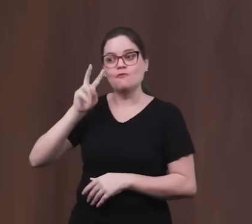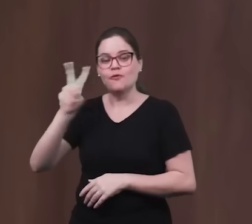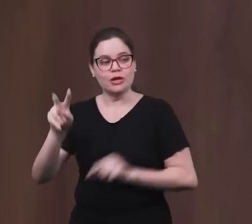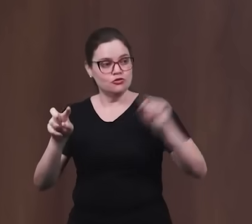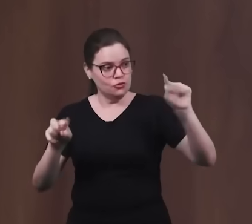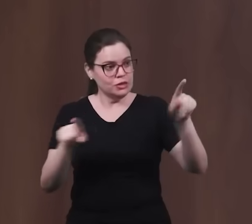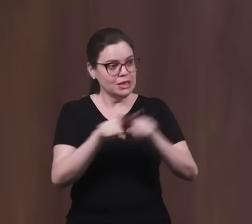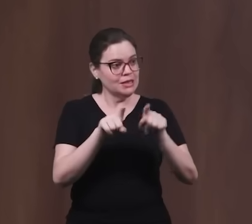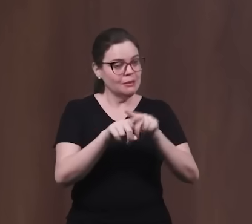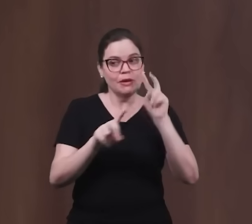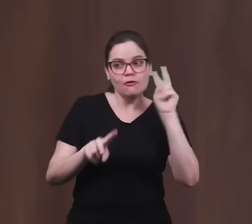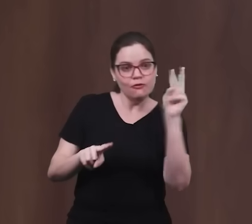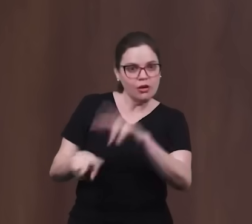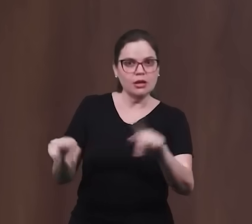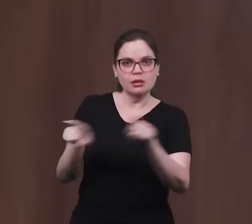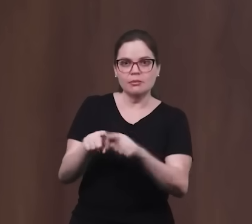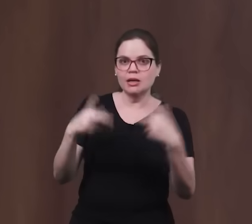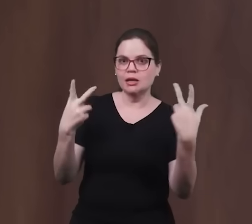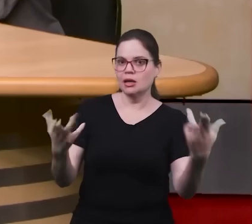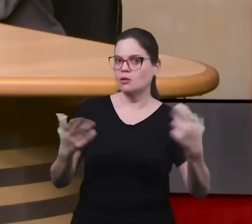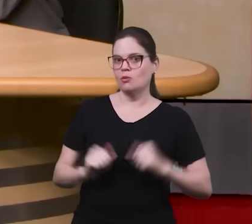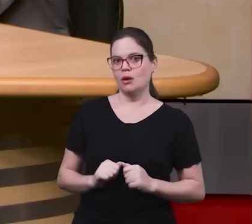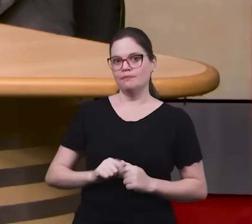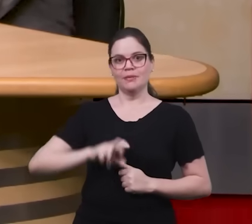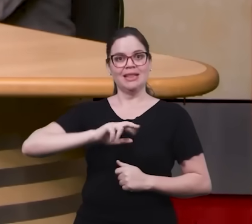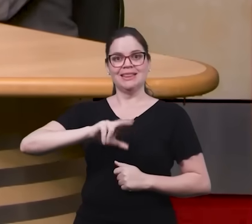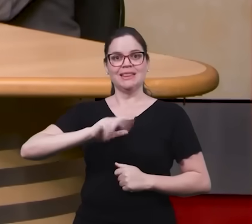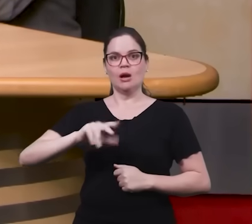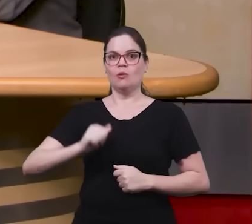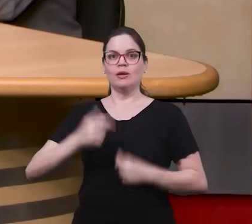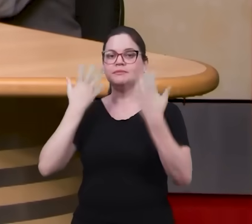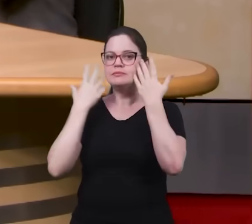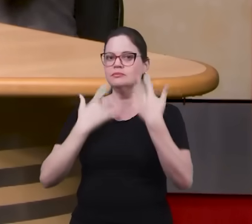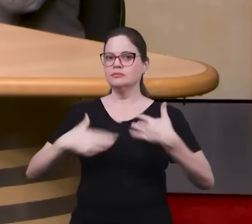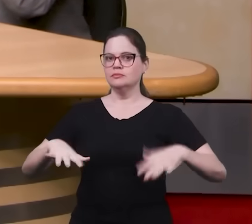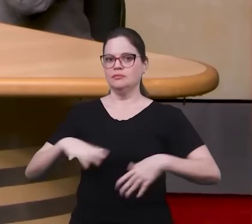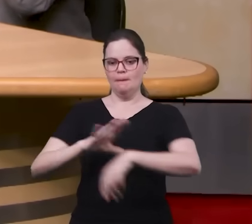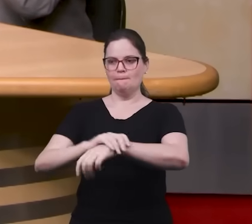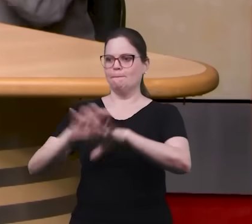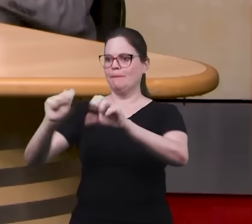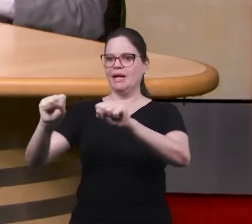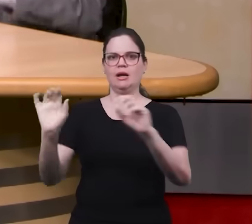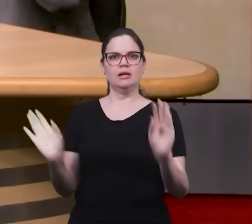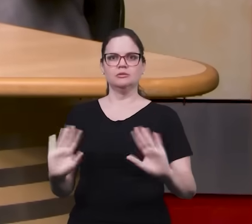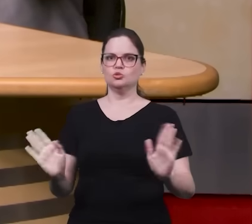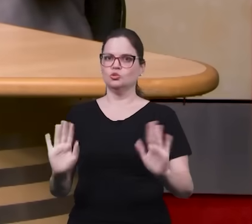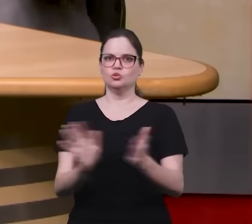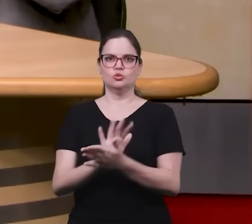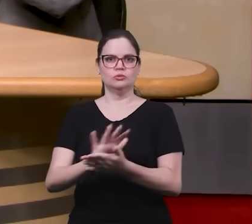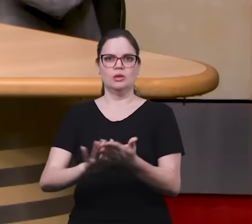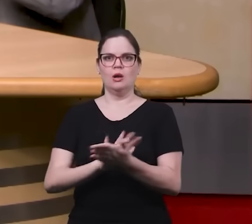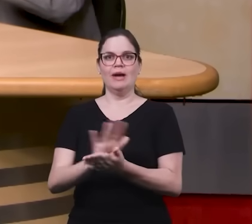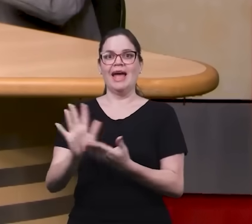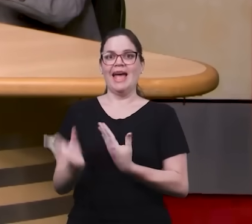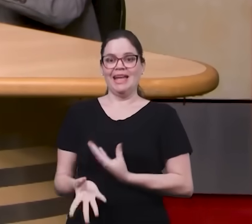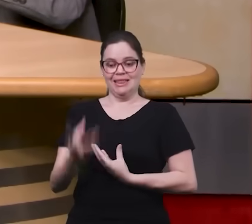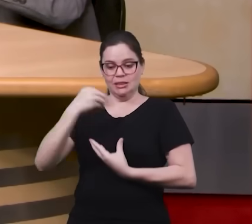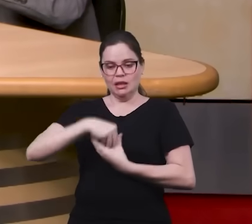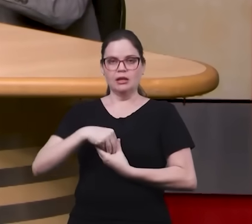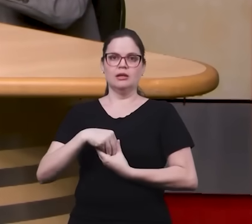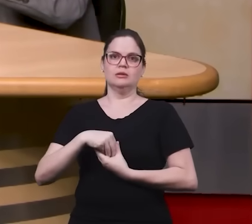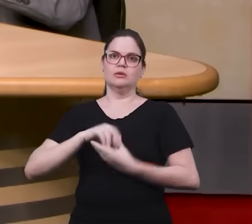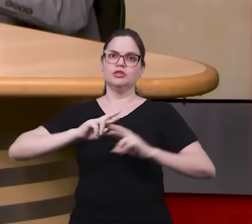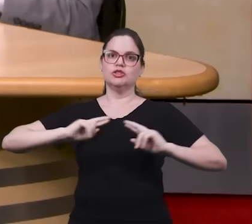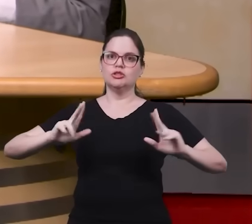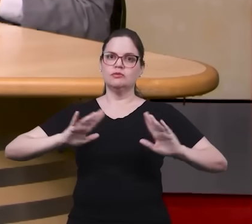não, você está entendendo como é que é? Não é uma coisa física, é uma coisa que diferente, vem por dentro. É